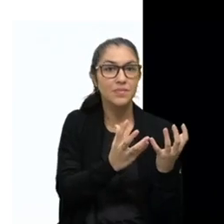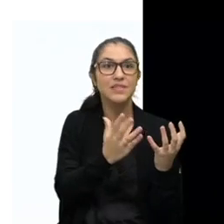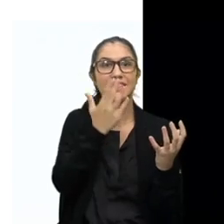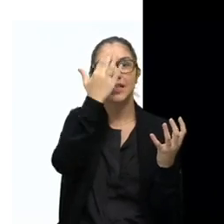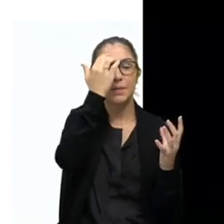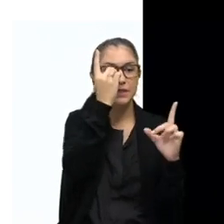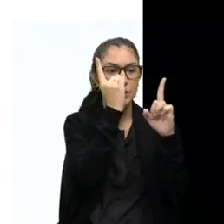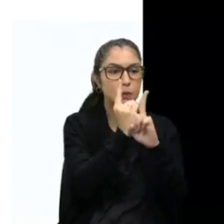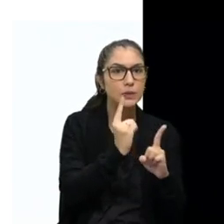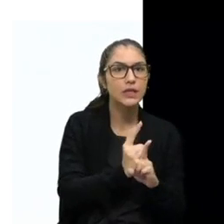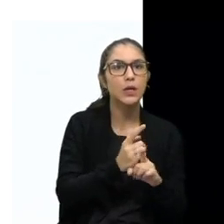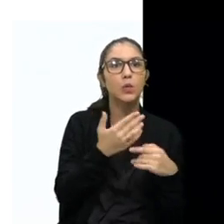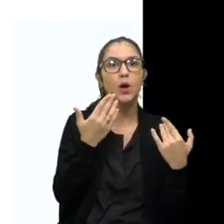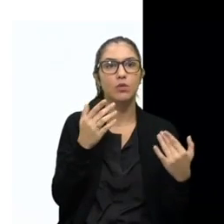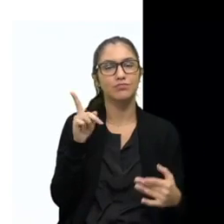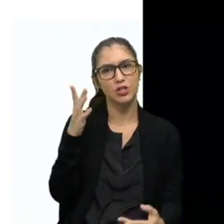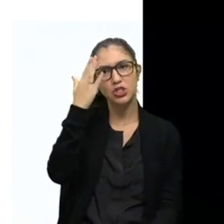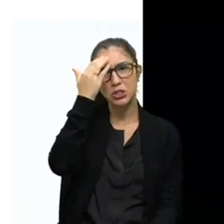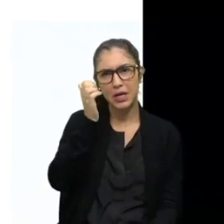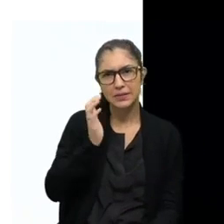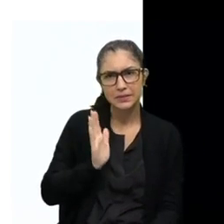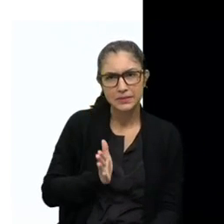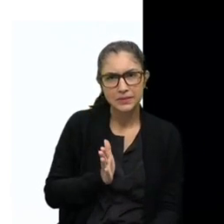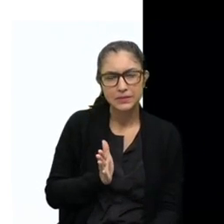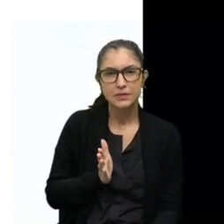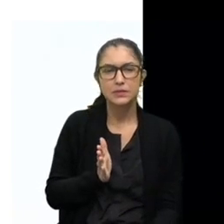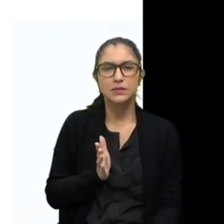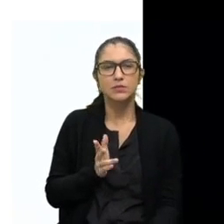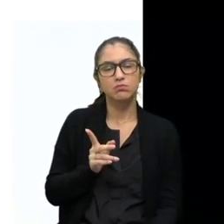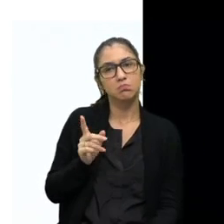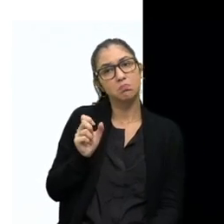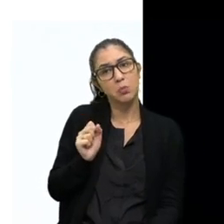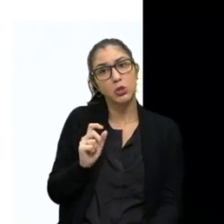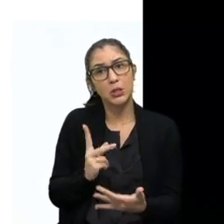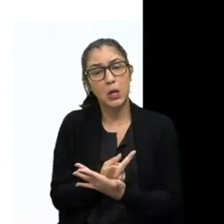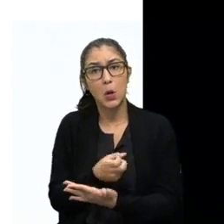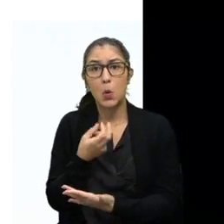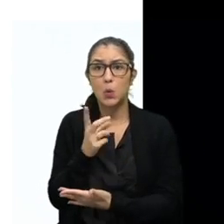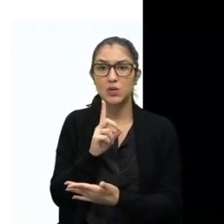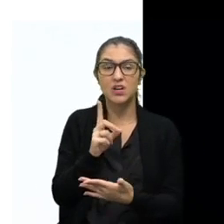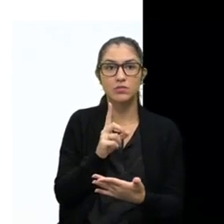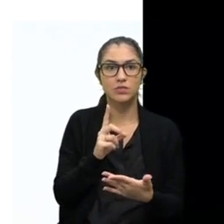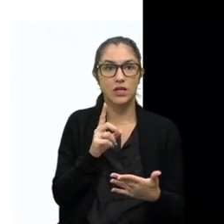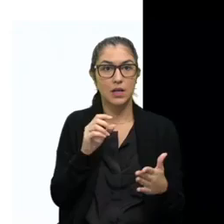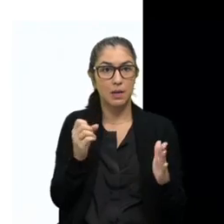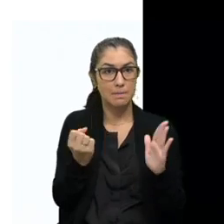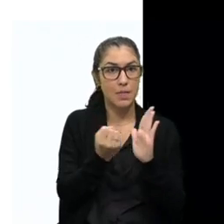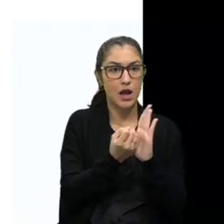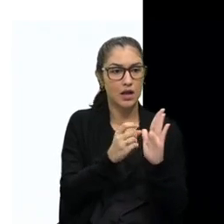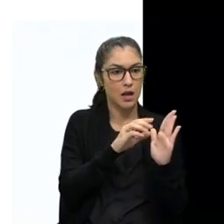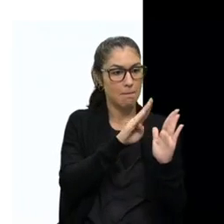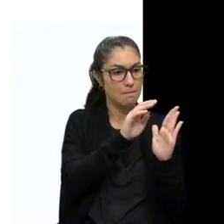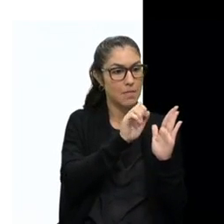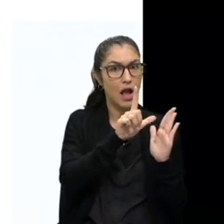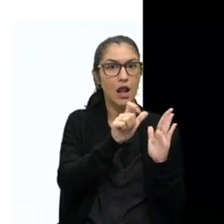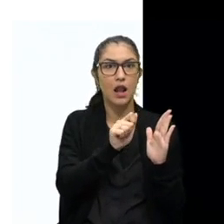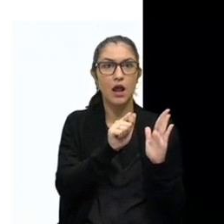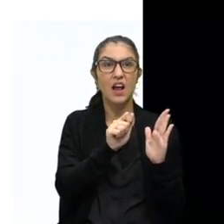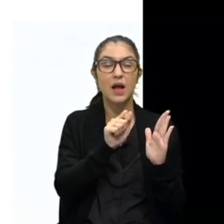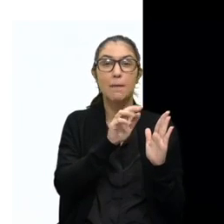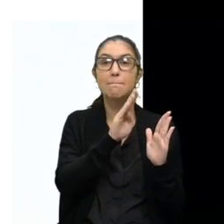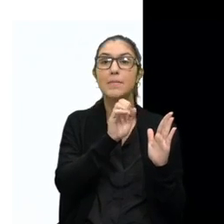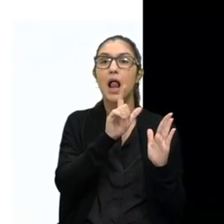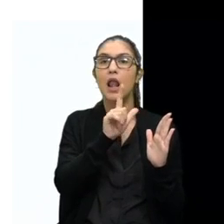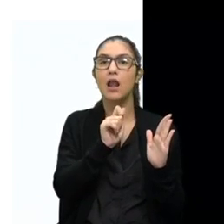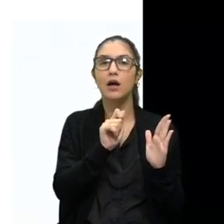vai identificar. Claro, se ele já tiver um conhecimento, pode ser que erre, pode ser que não. Se ele marca essa aqui, ele marcou